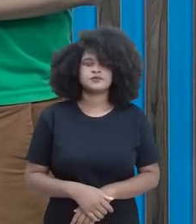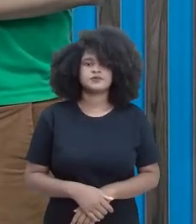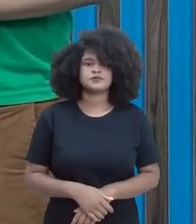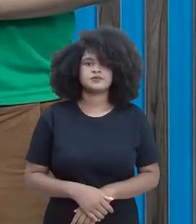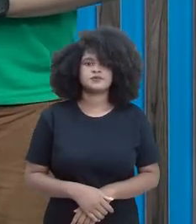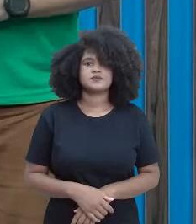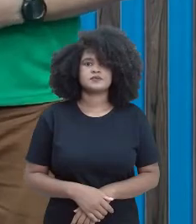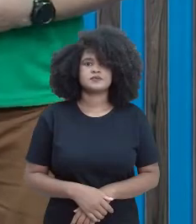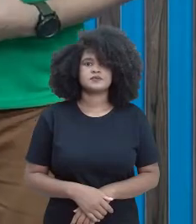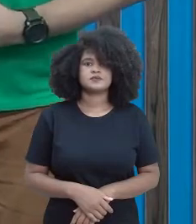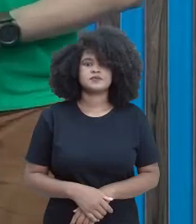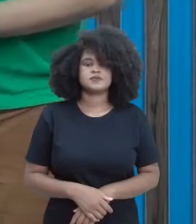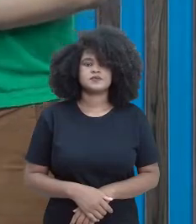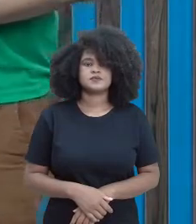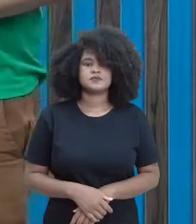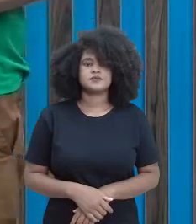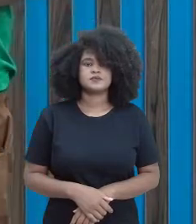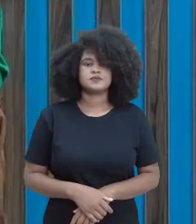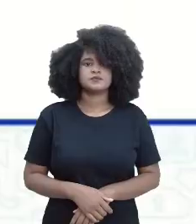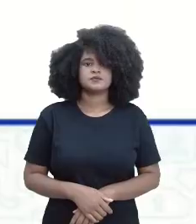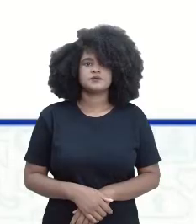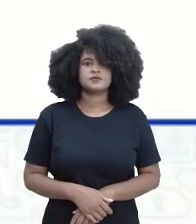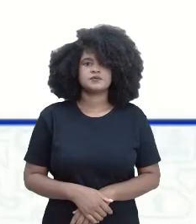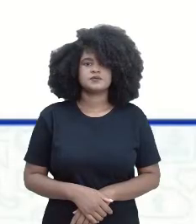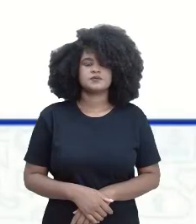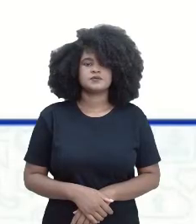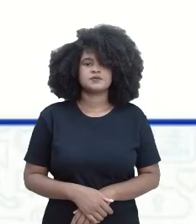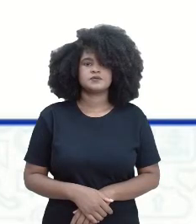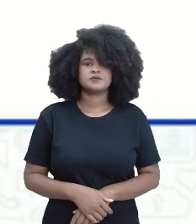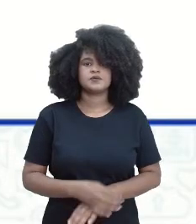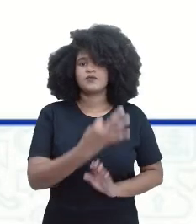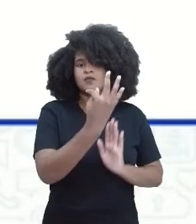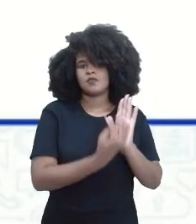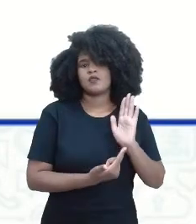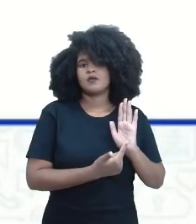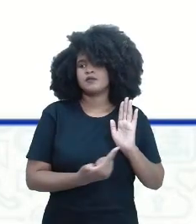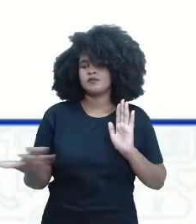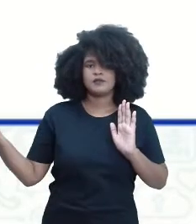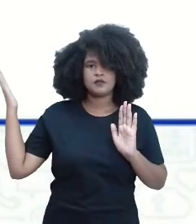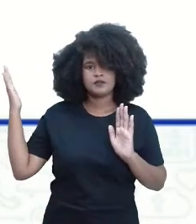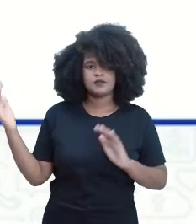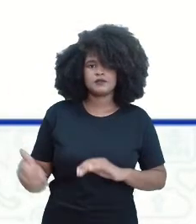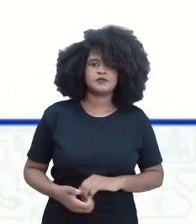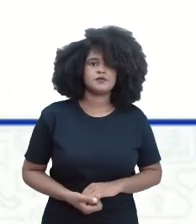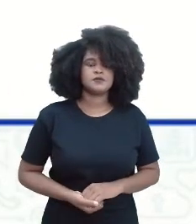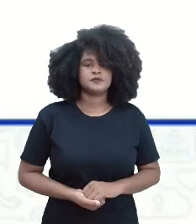Freire was 13 years old, and he was studying at